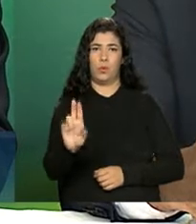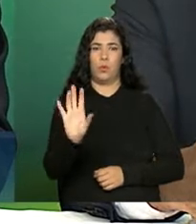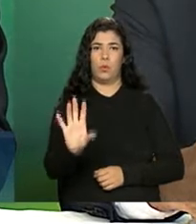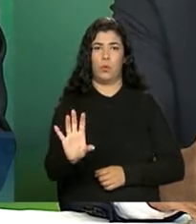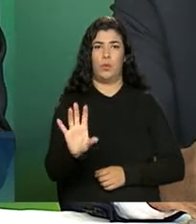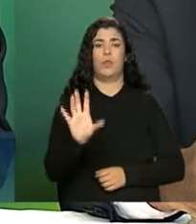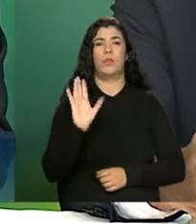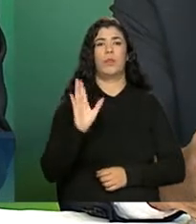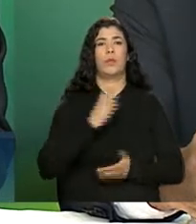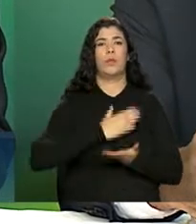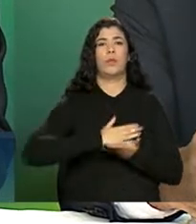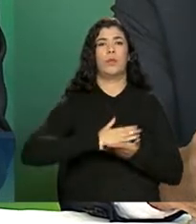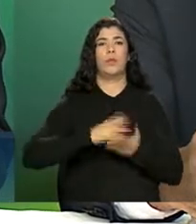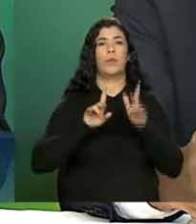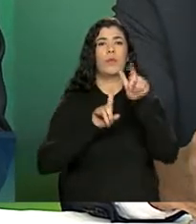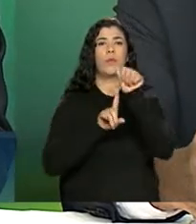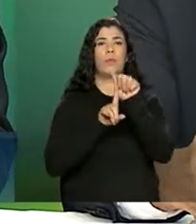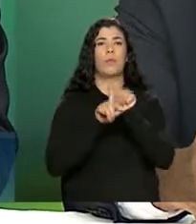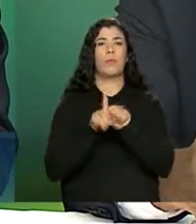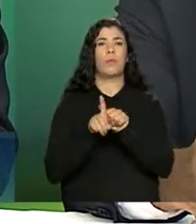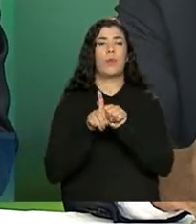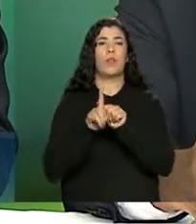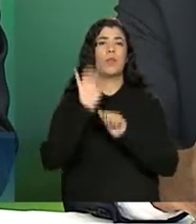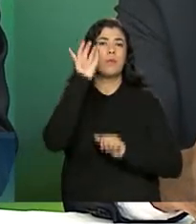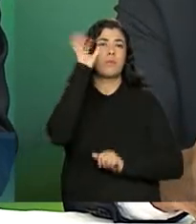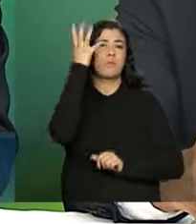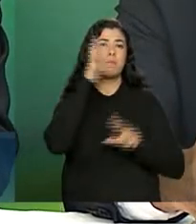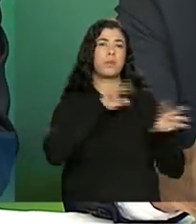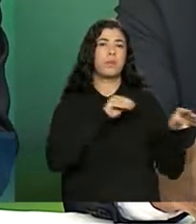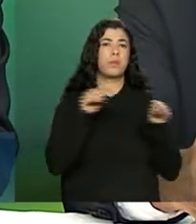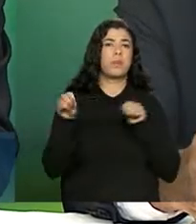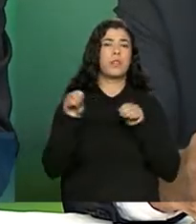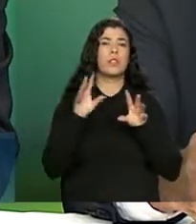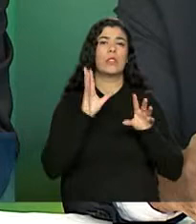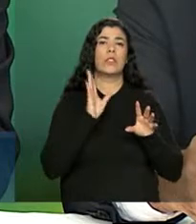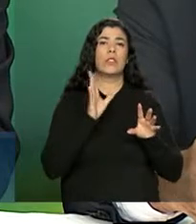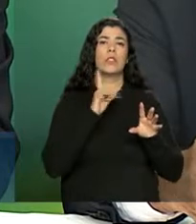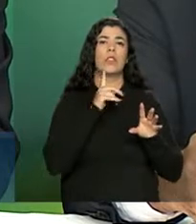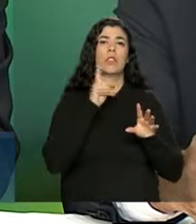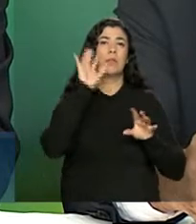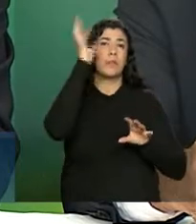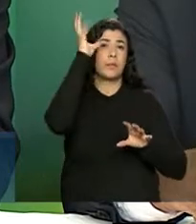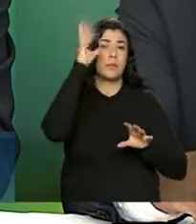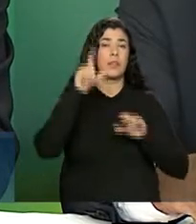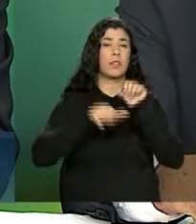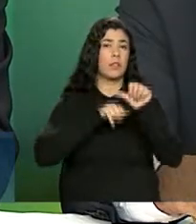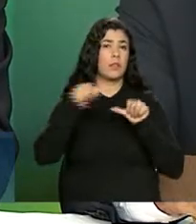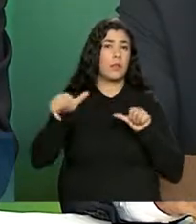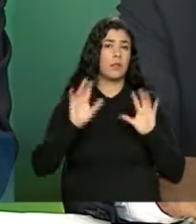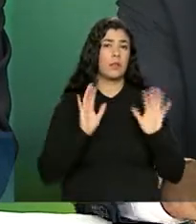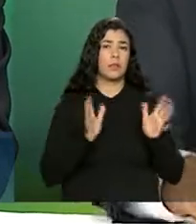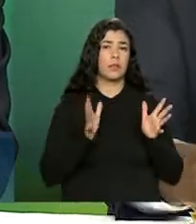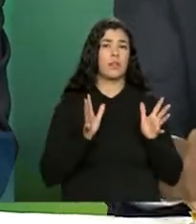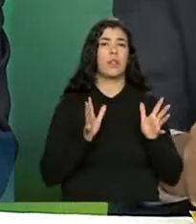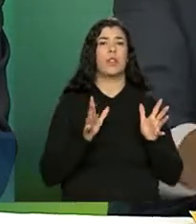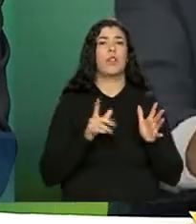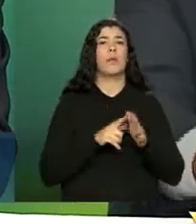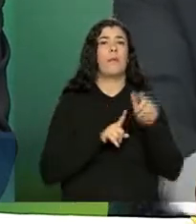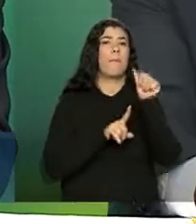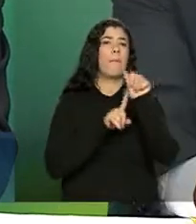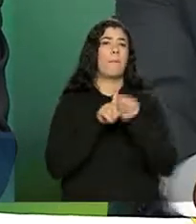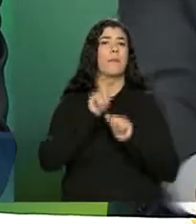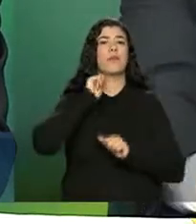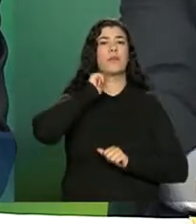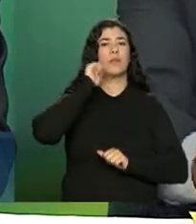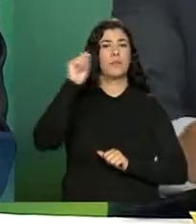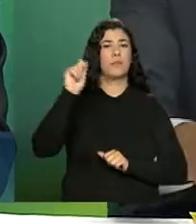entrando no mês de transição e que entre agora e julho as chuvas diminuem muito Abril já